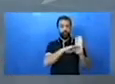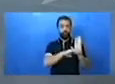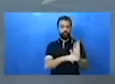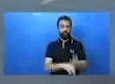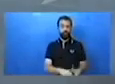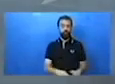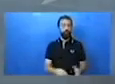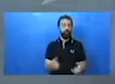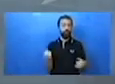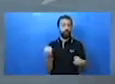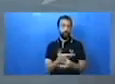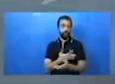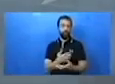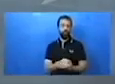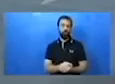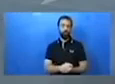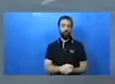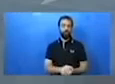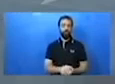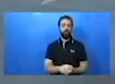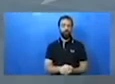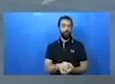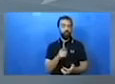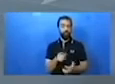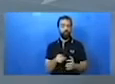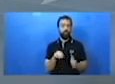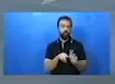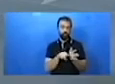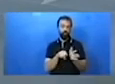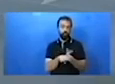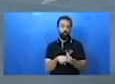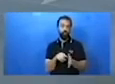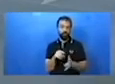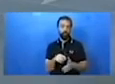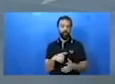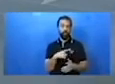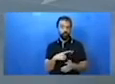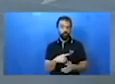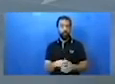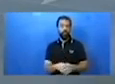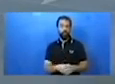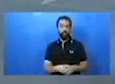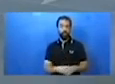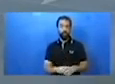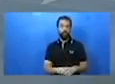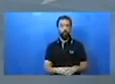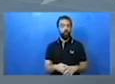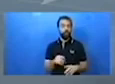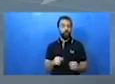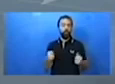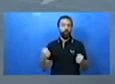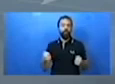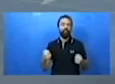fração, ela se encerra por aqui. Eu sei que ficaram dúvidas, espero que tenha ficado, porque para a gente aprender a gente tem que